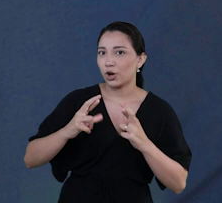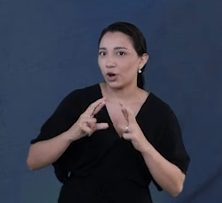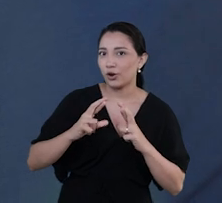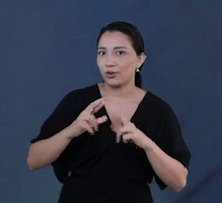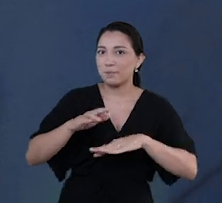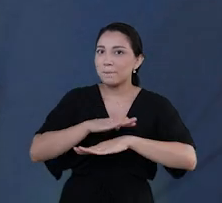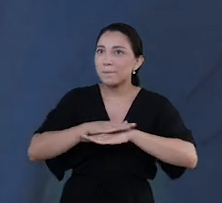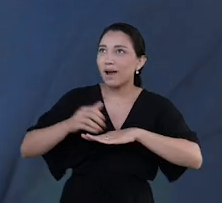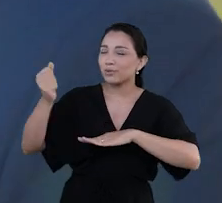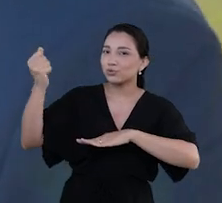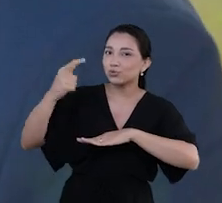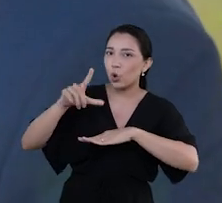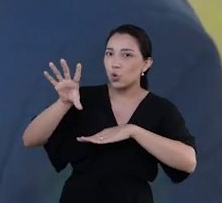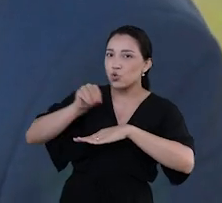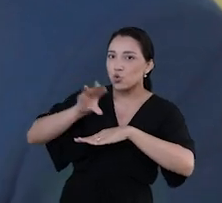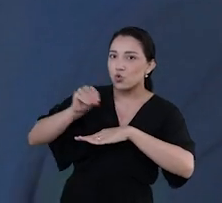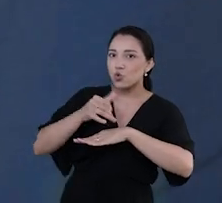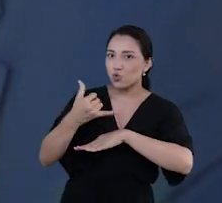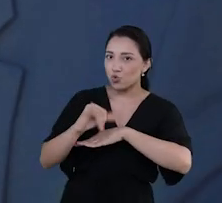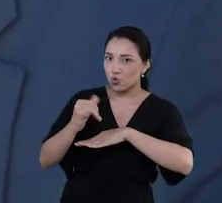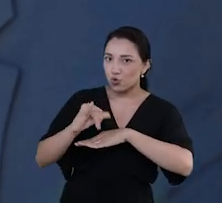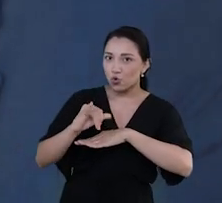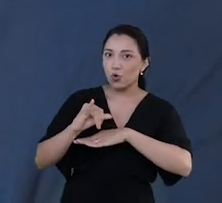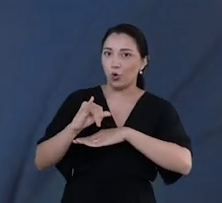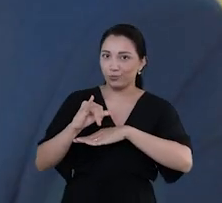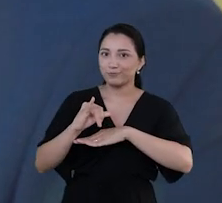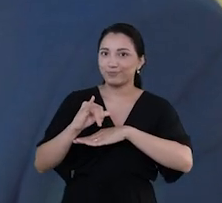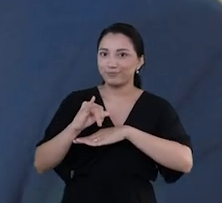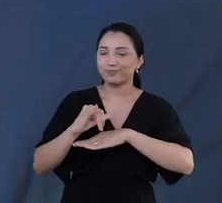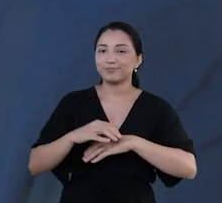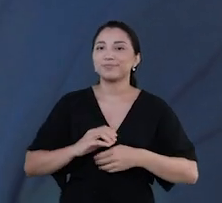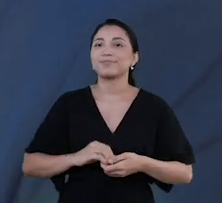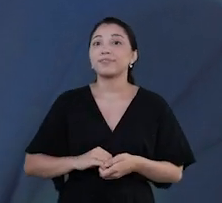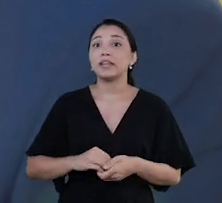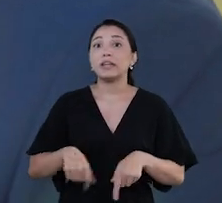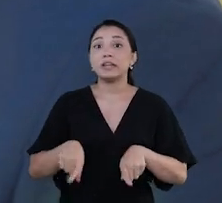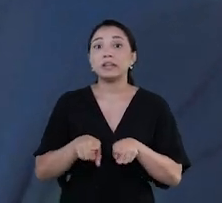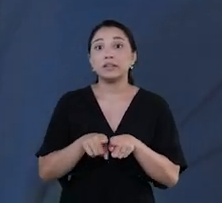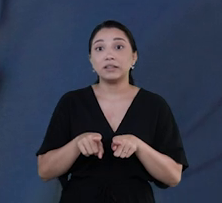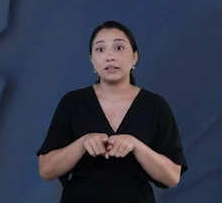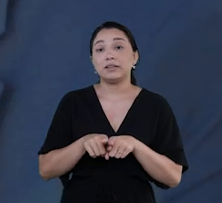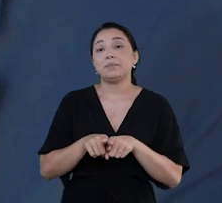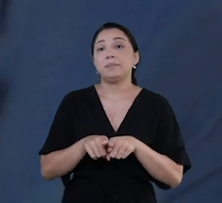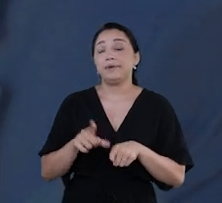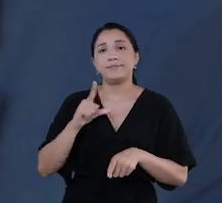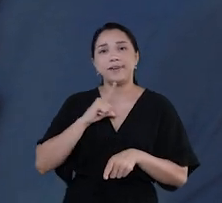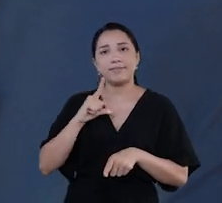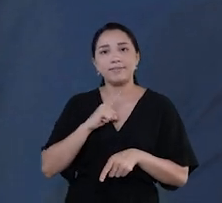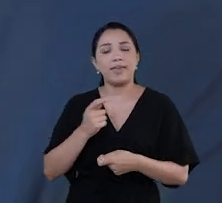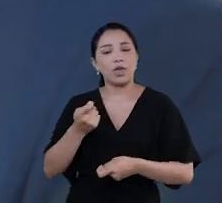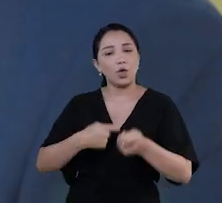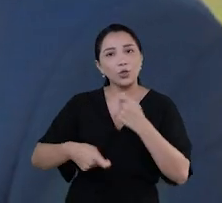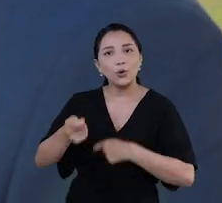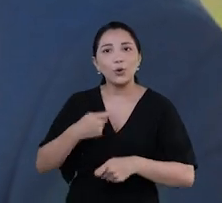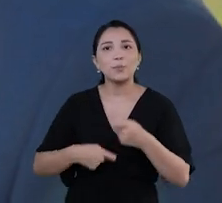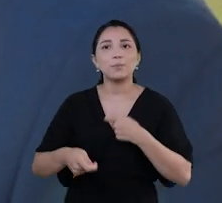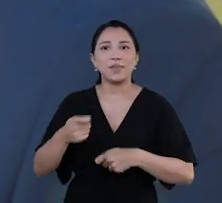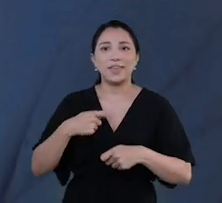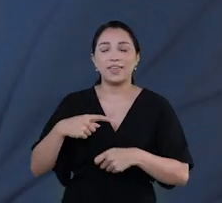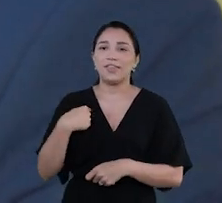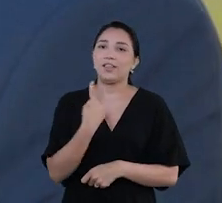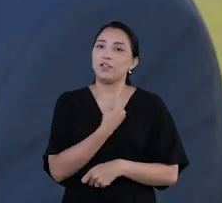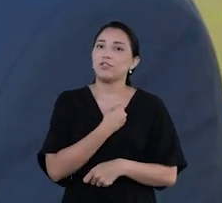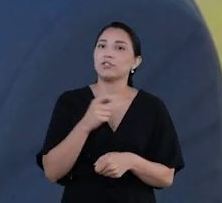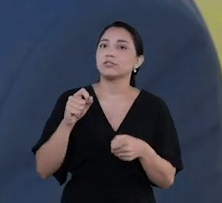placas fotovoltaicas placas Solaris e eh além de de ter economia né da gente também fazer e